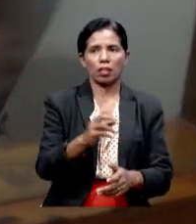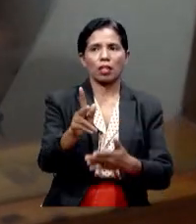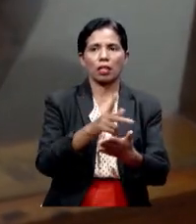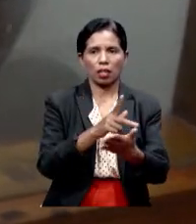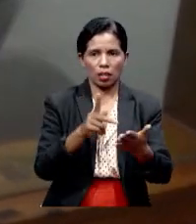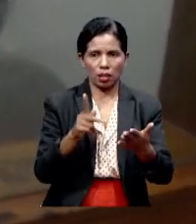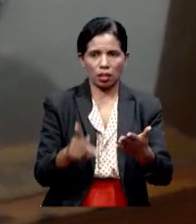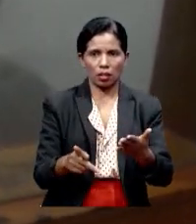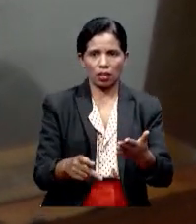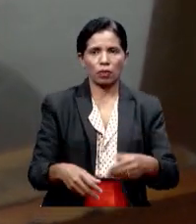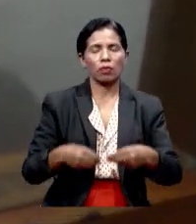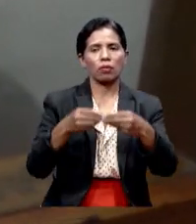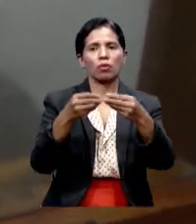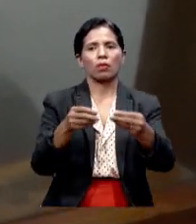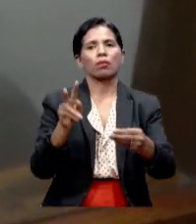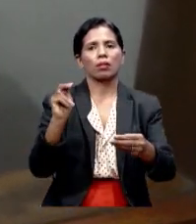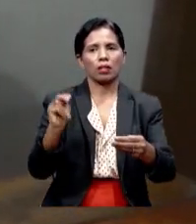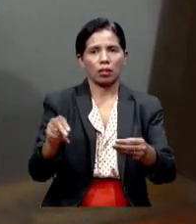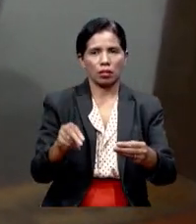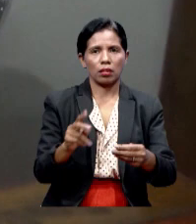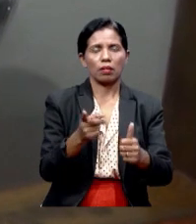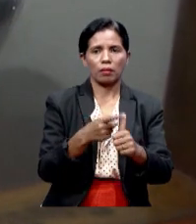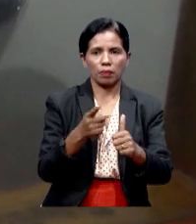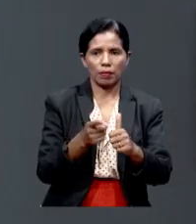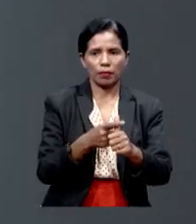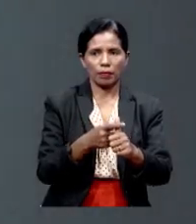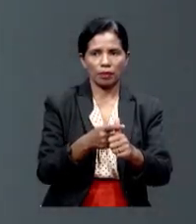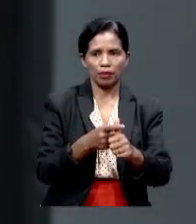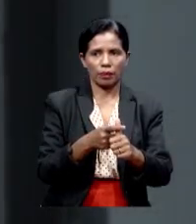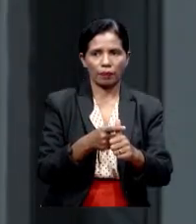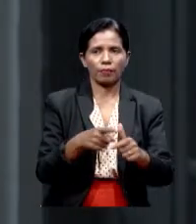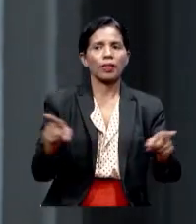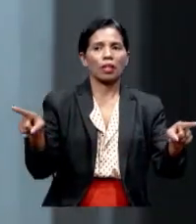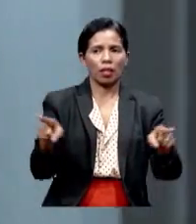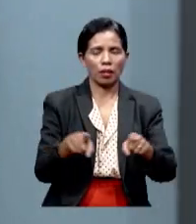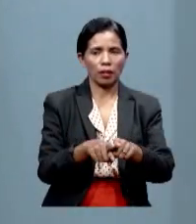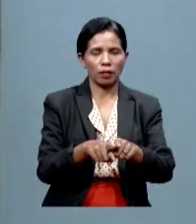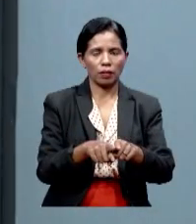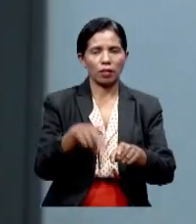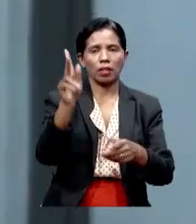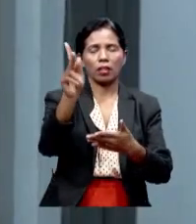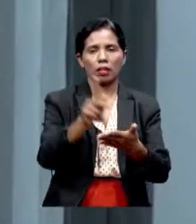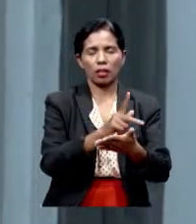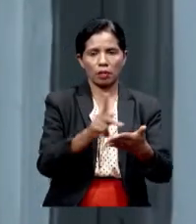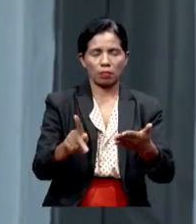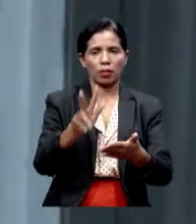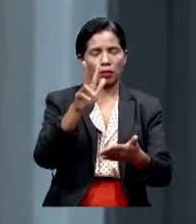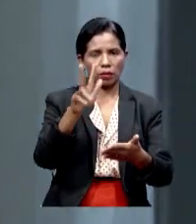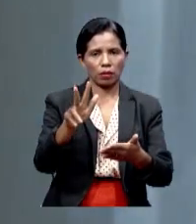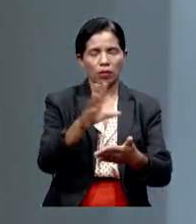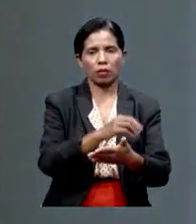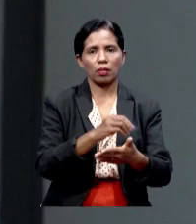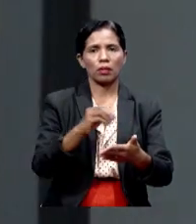BMAC imputa para o indício? Ora imputa bania nessa crime tolo, falsificação de documentos